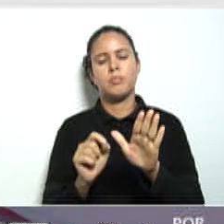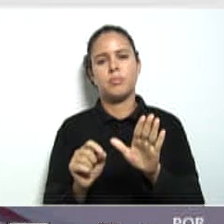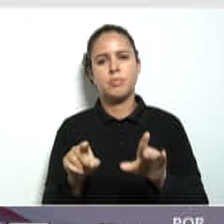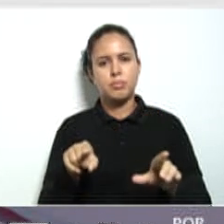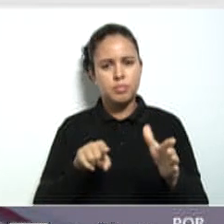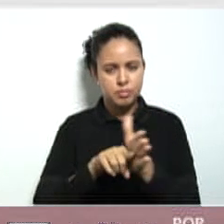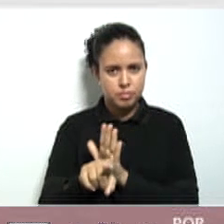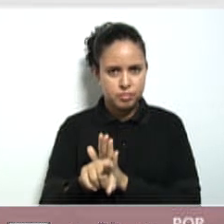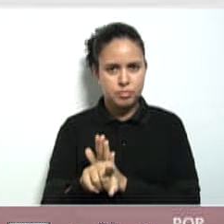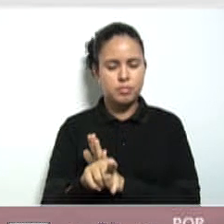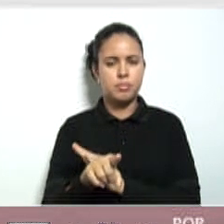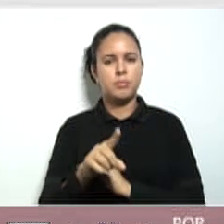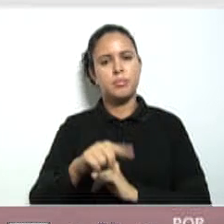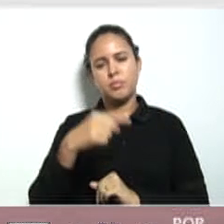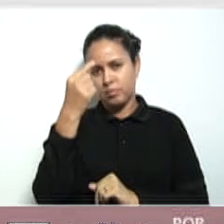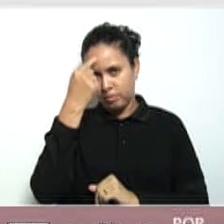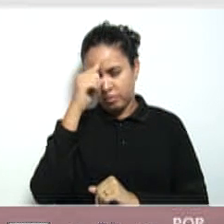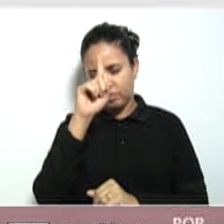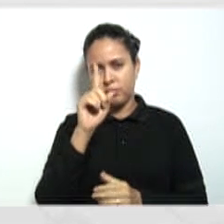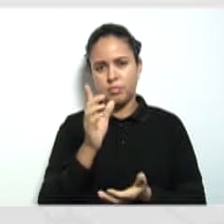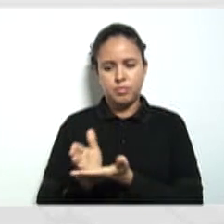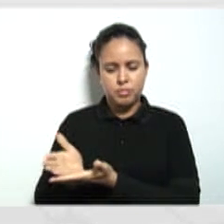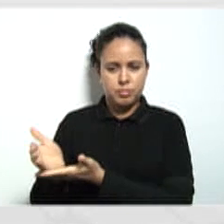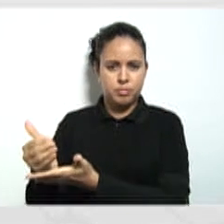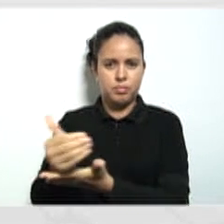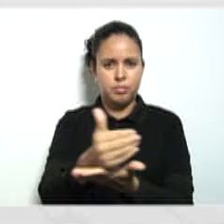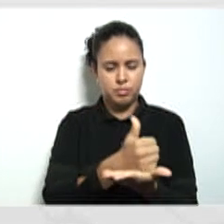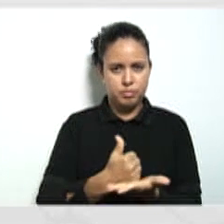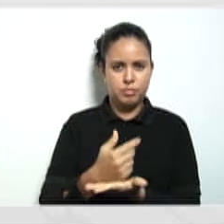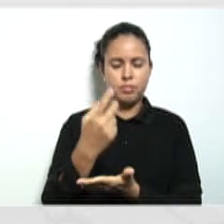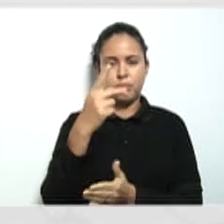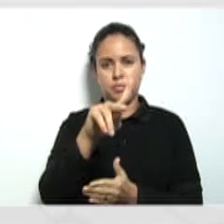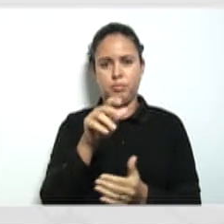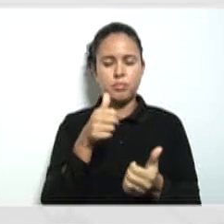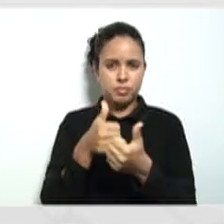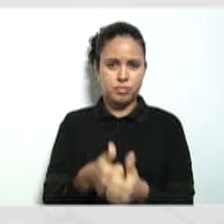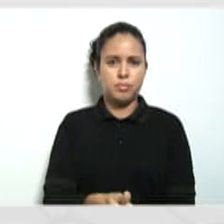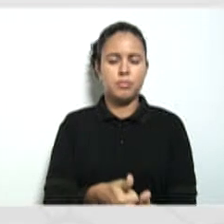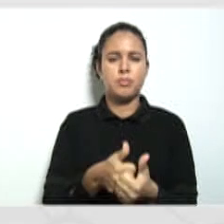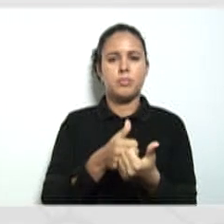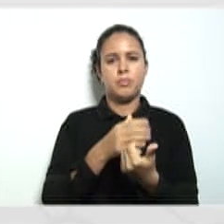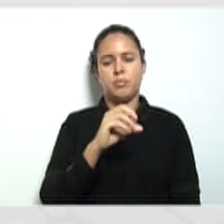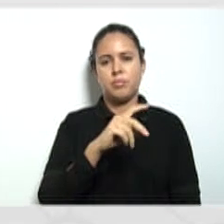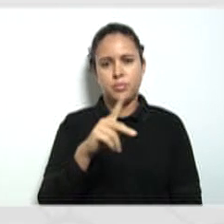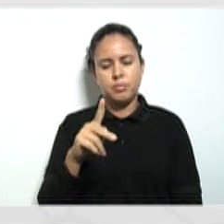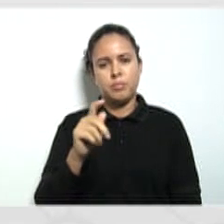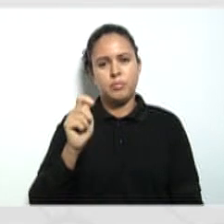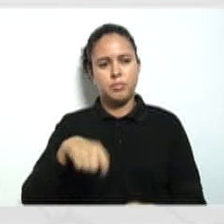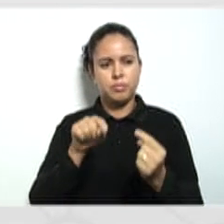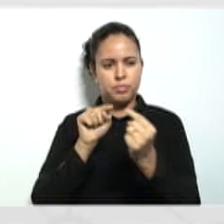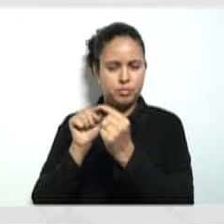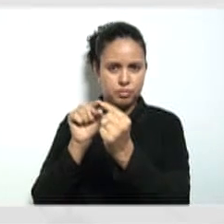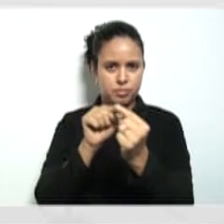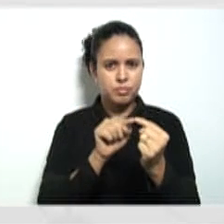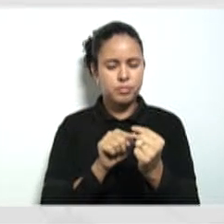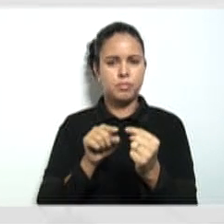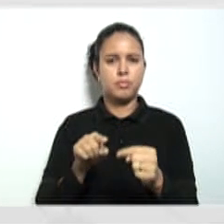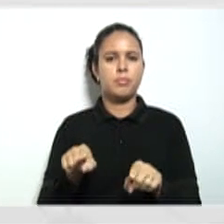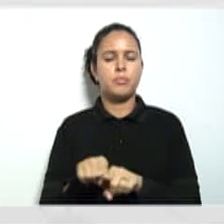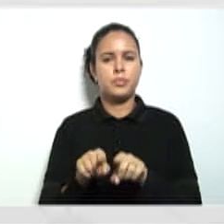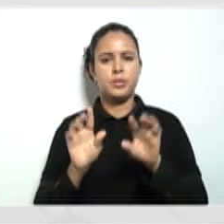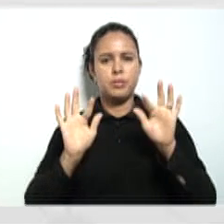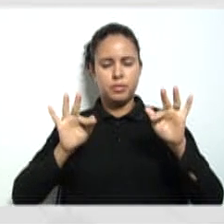pergunta. A ideia é que vocês possam coletar dados da sua região, de quais seriam as cooperativas mais apropriadas para a sua região, e que